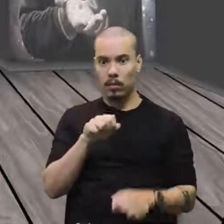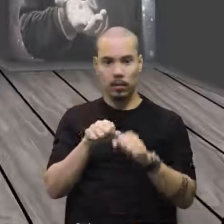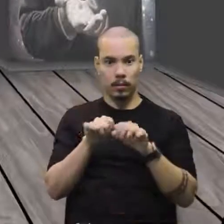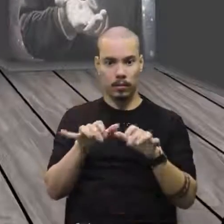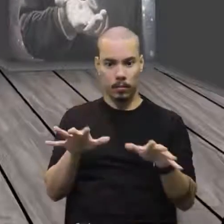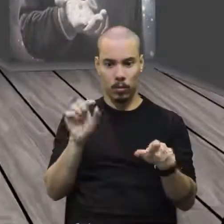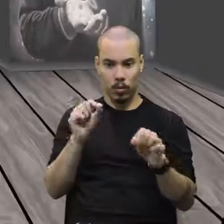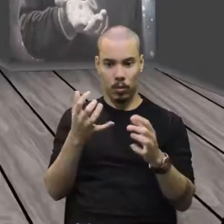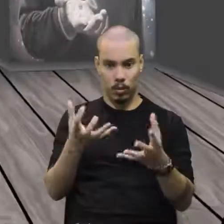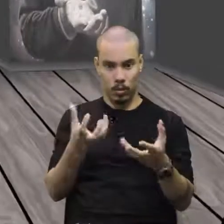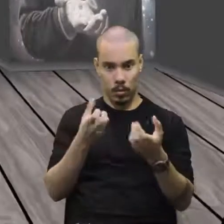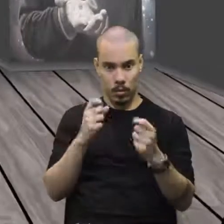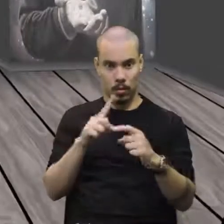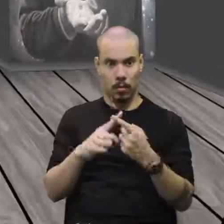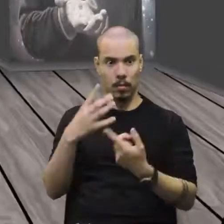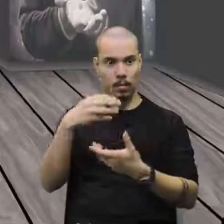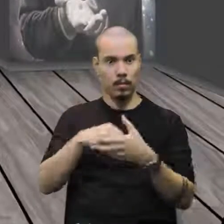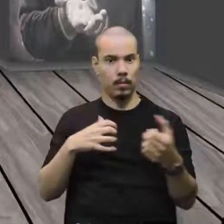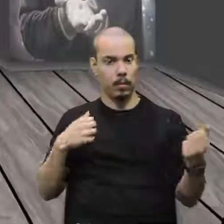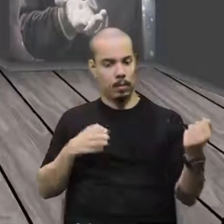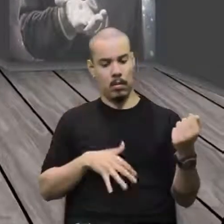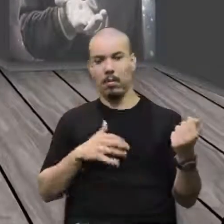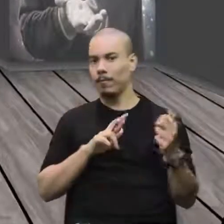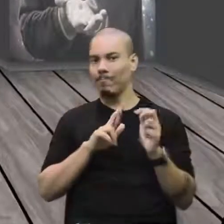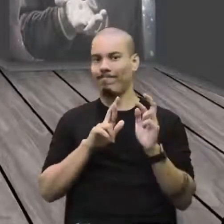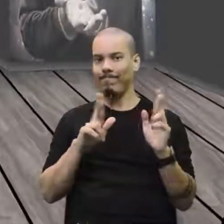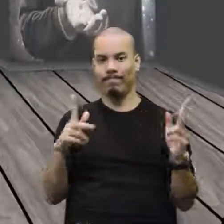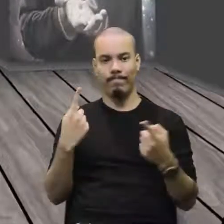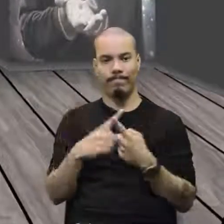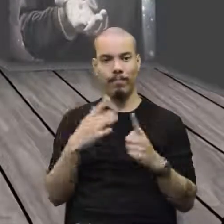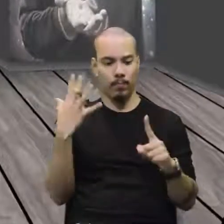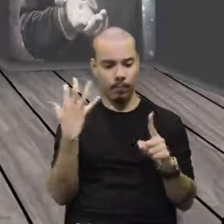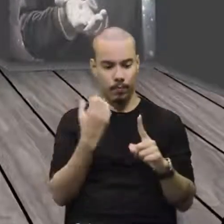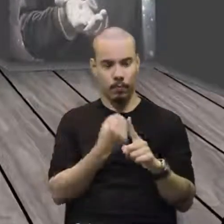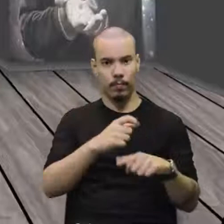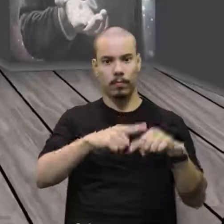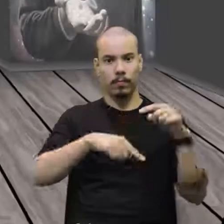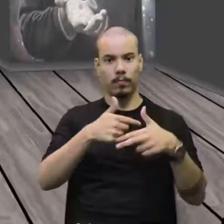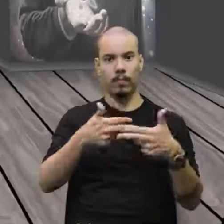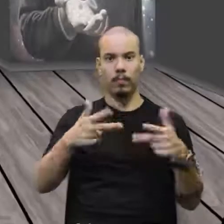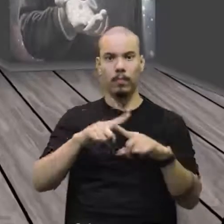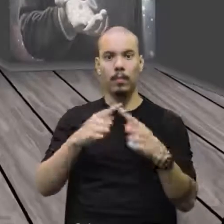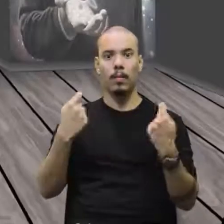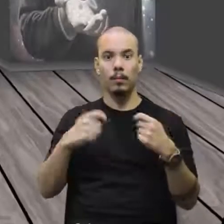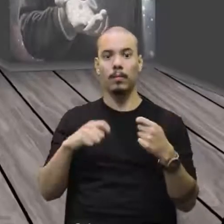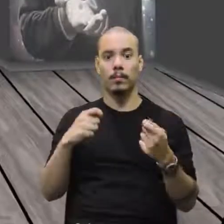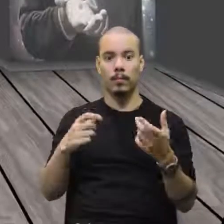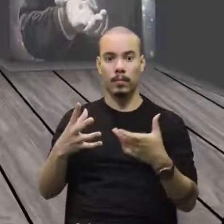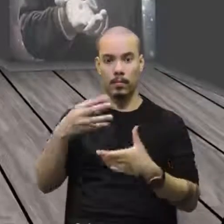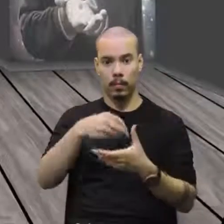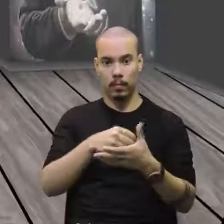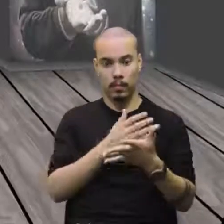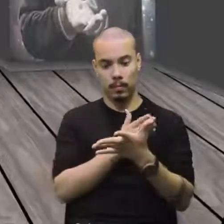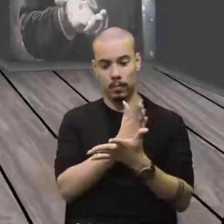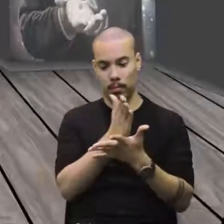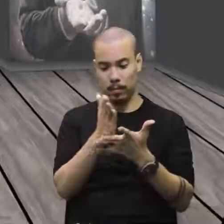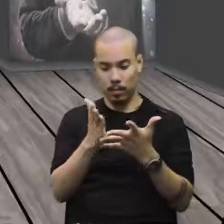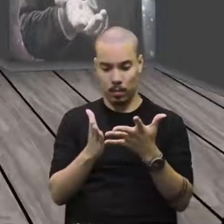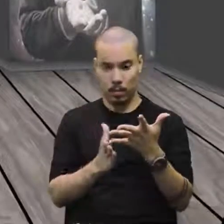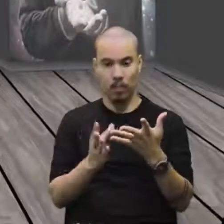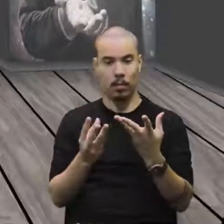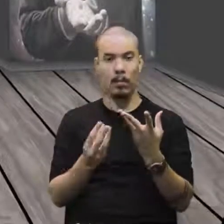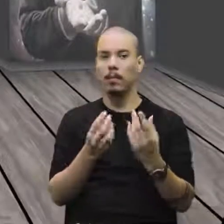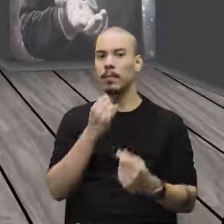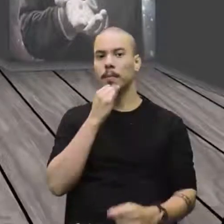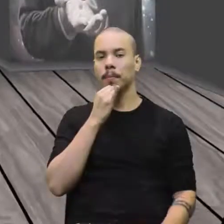ele recebe, mas ali na guitarra é diferente um pouco, é uma captação desses campos, só que tem que passar uma certa, vamos